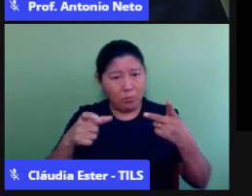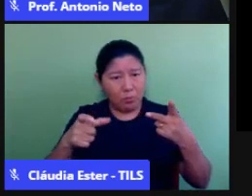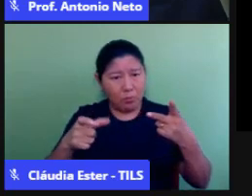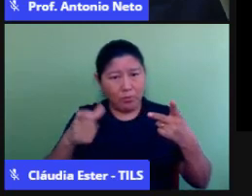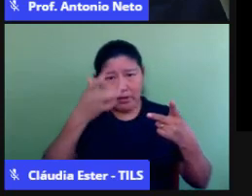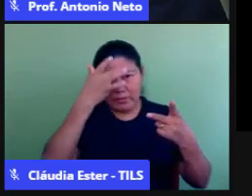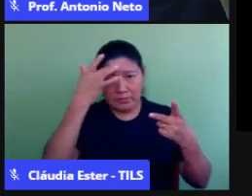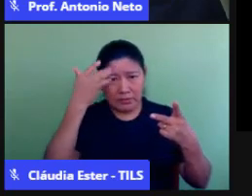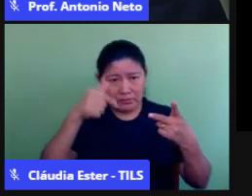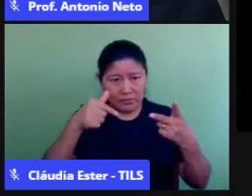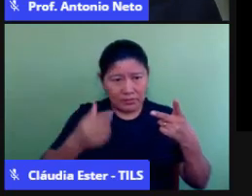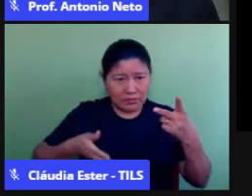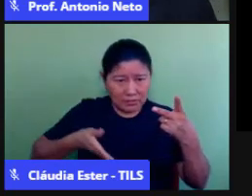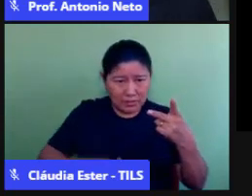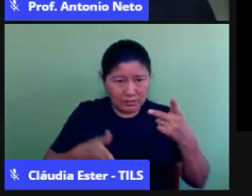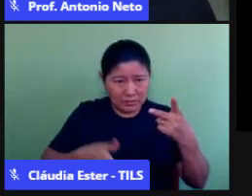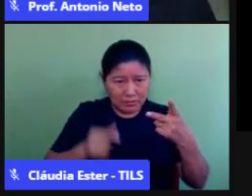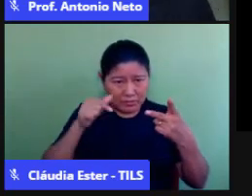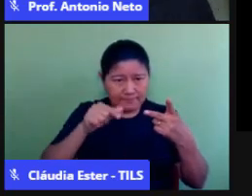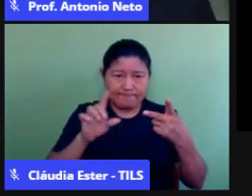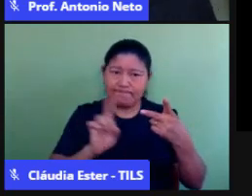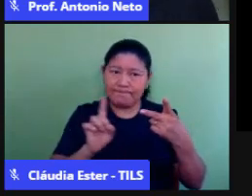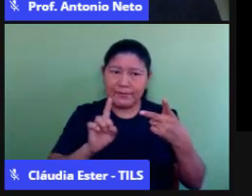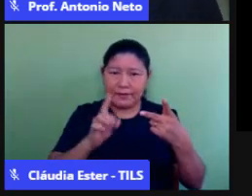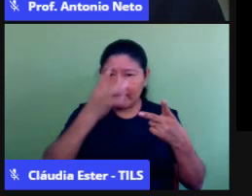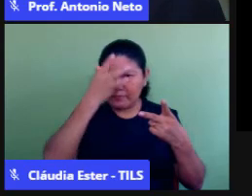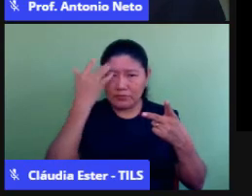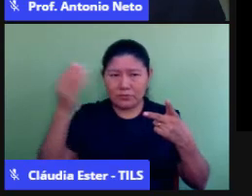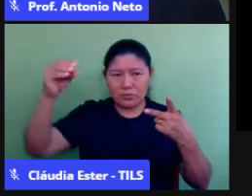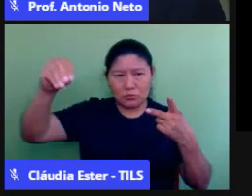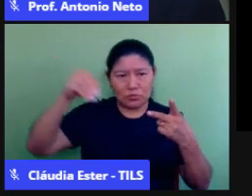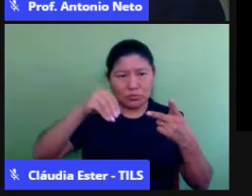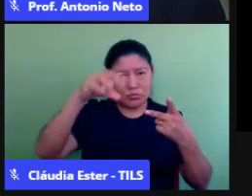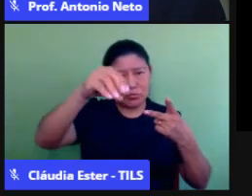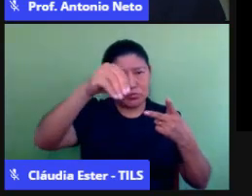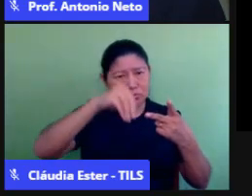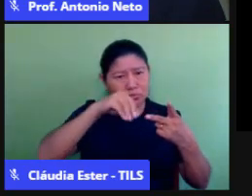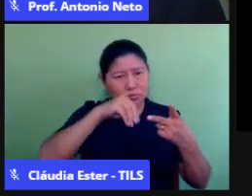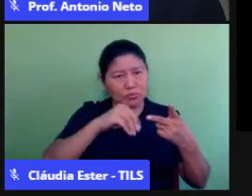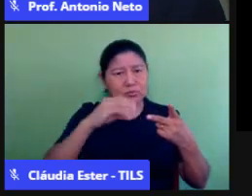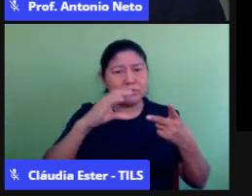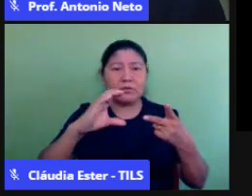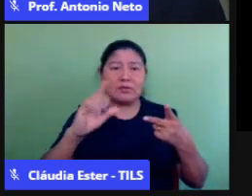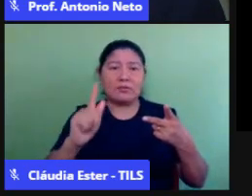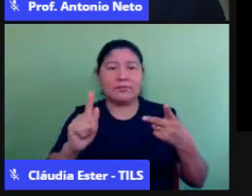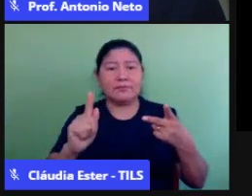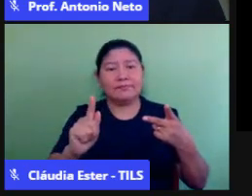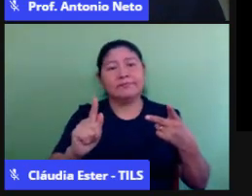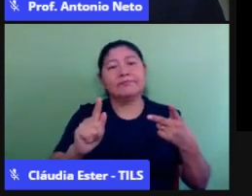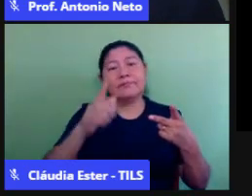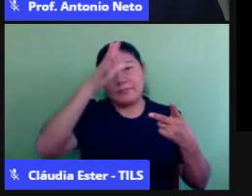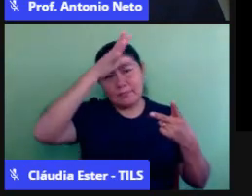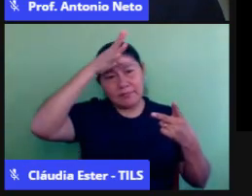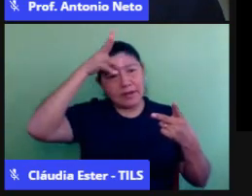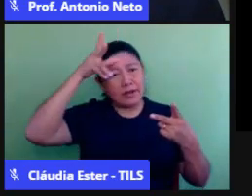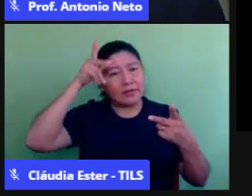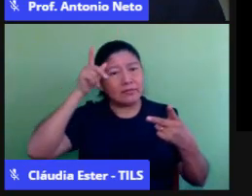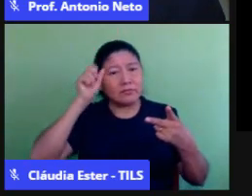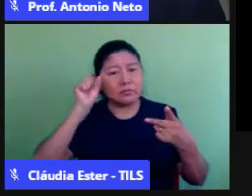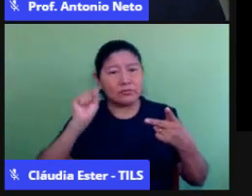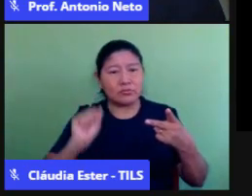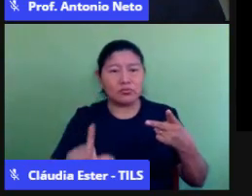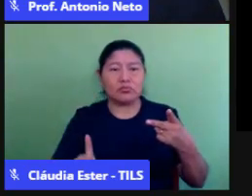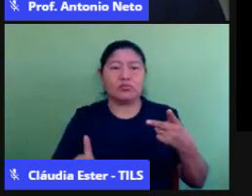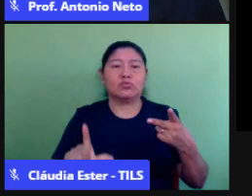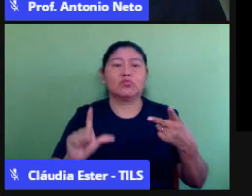vindo para cá, vendo, vislumbrando aqui um lugar tranquilo para se viver, um lugar de